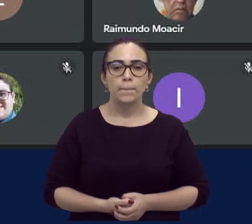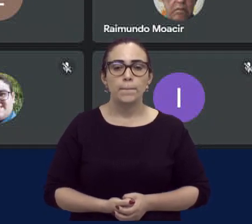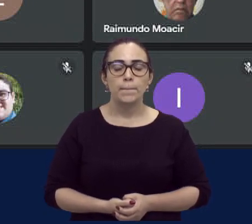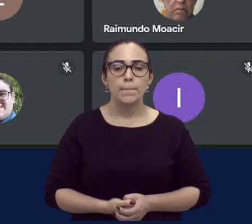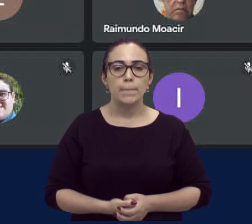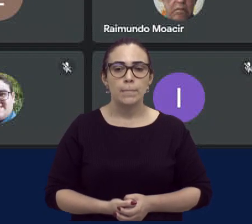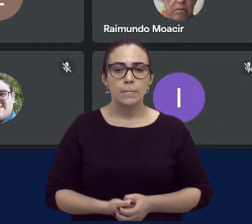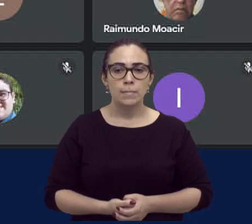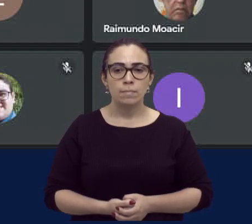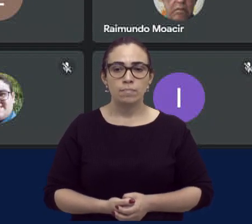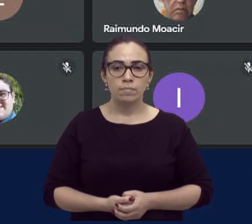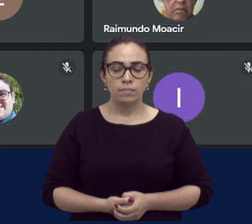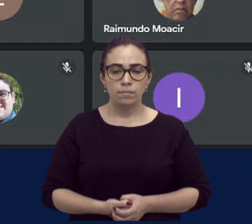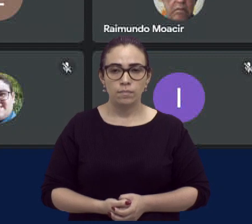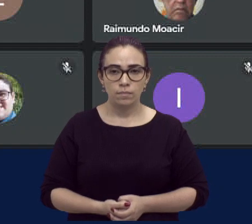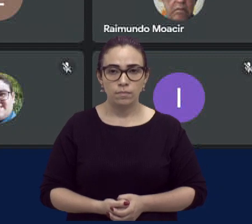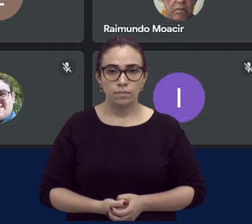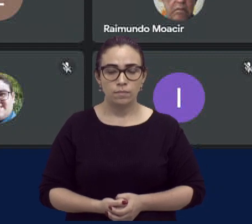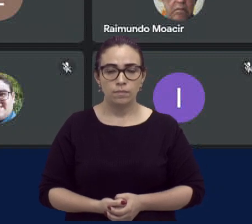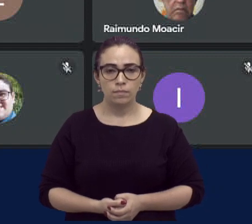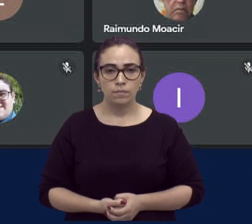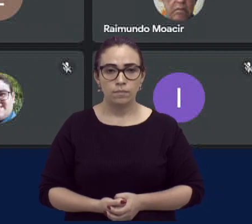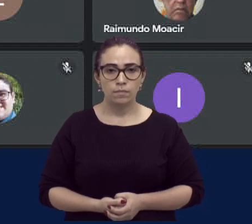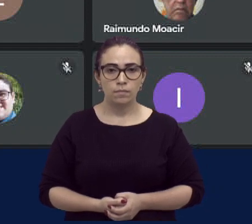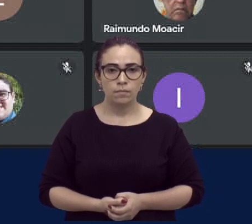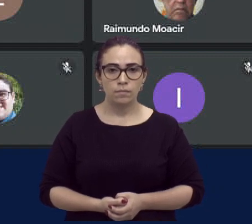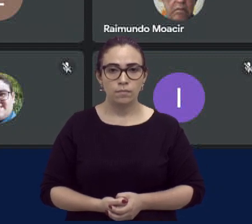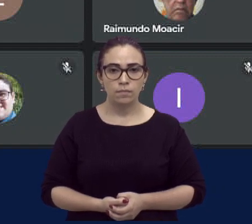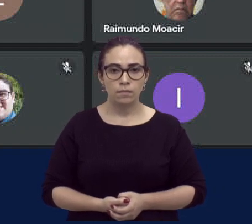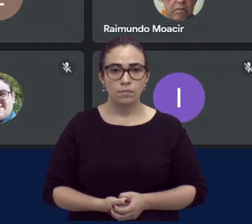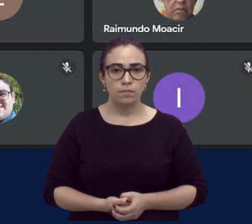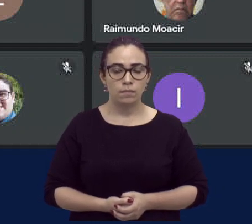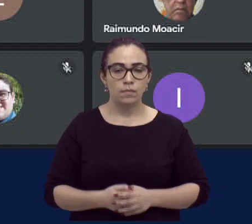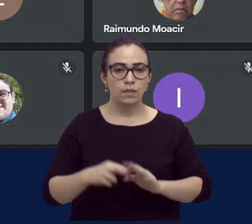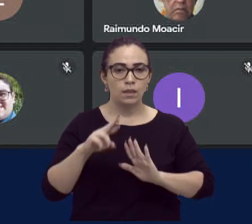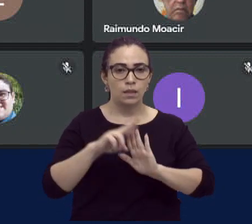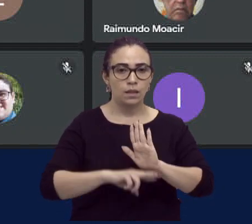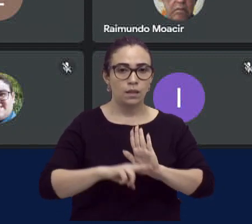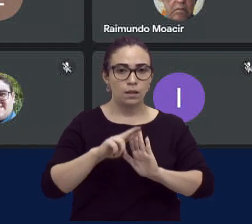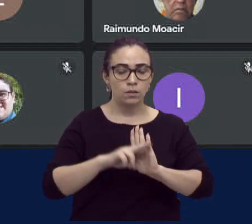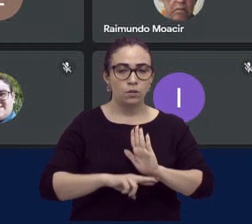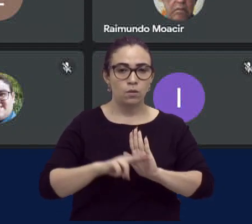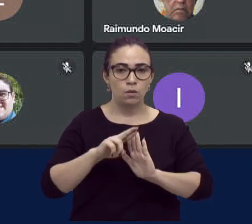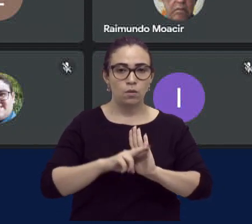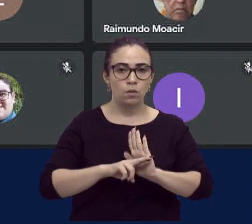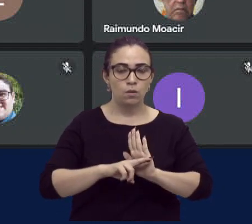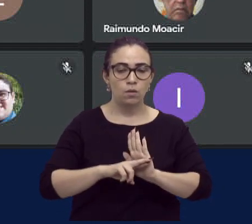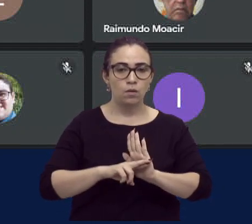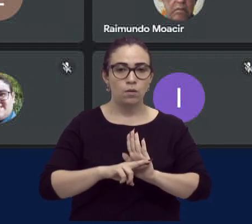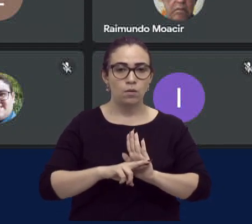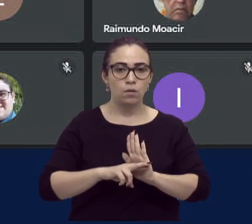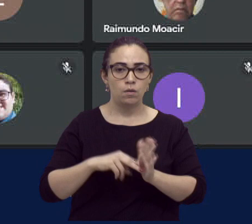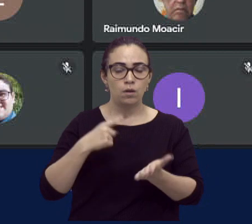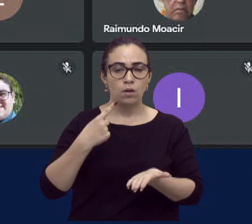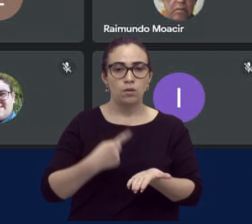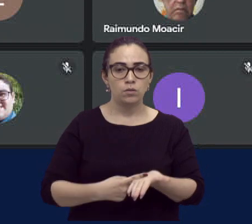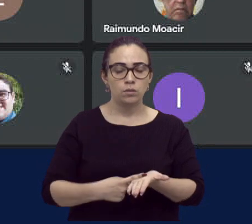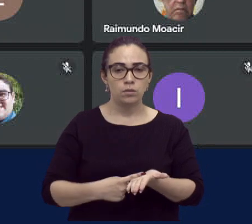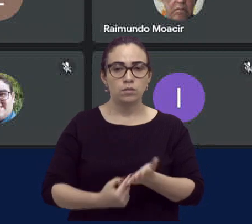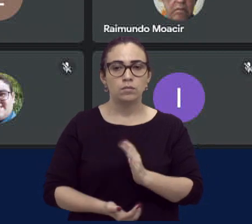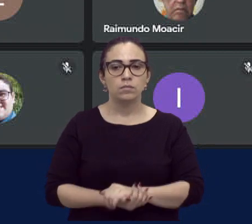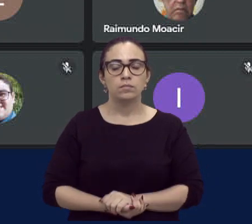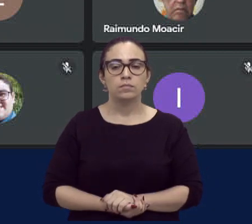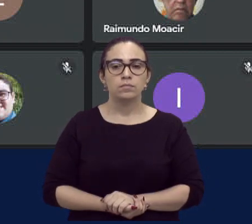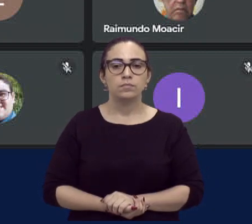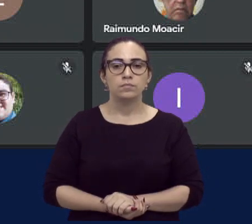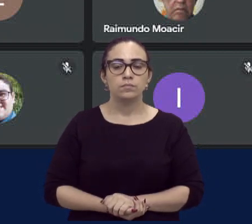Olha. Aí é uma fala de alguém, ó, relatórios e agendas, vamos supor que a pessoa fez alguma